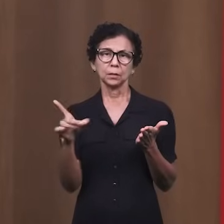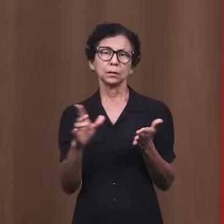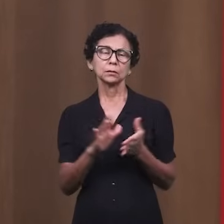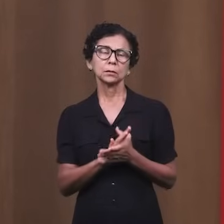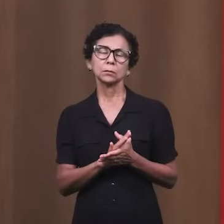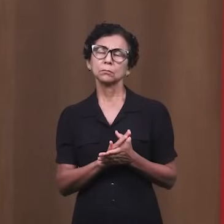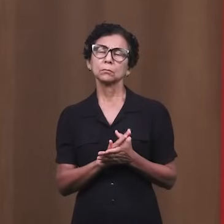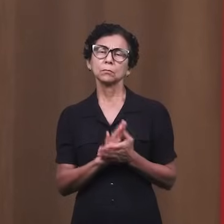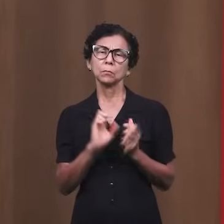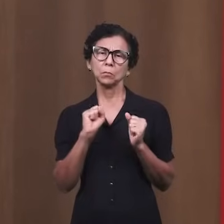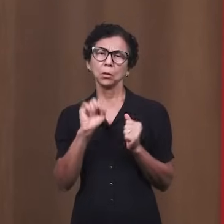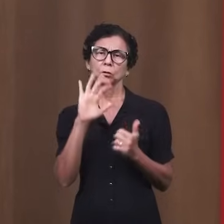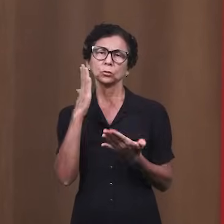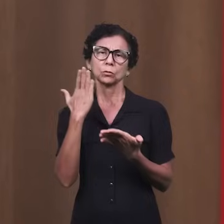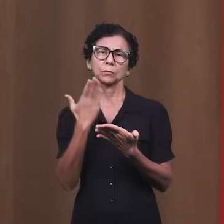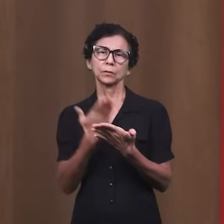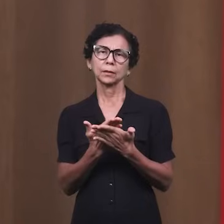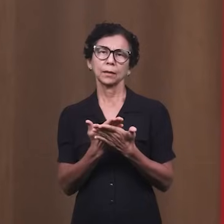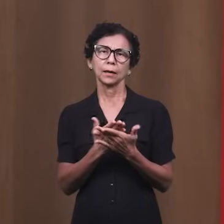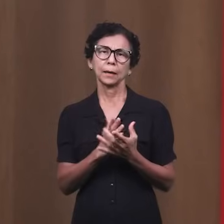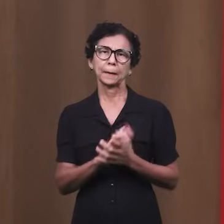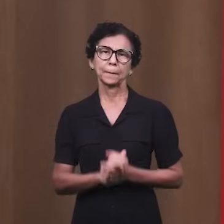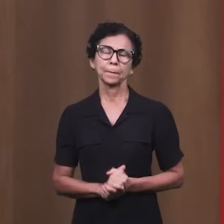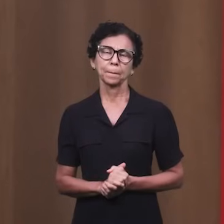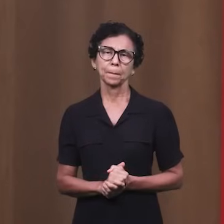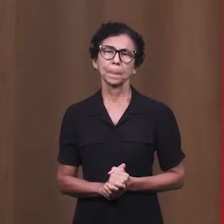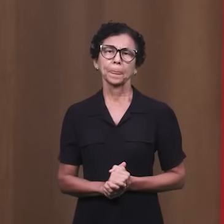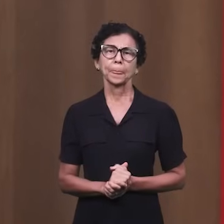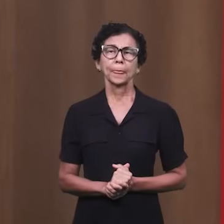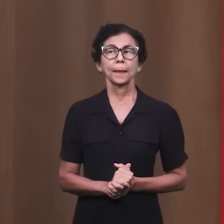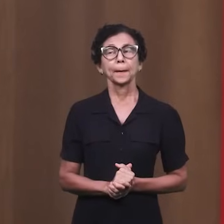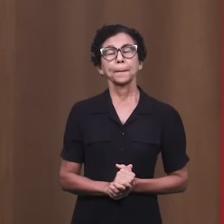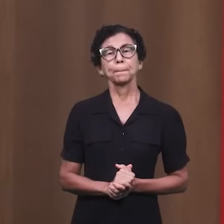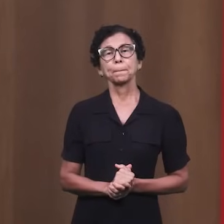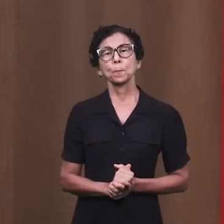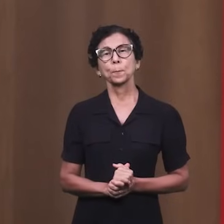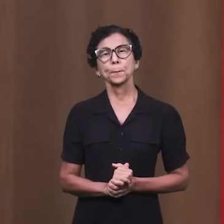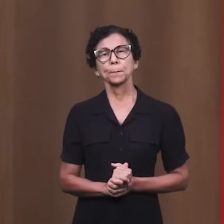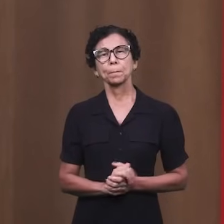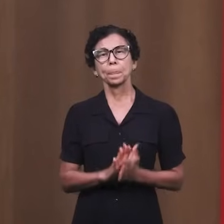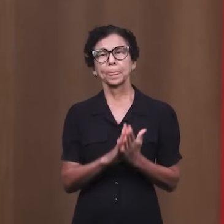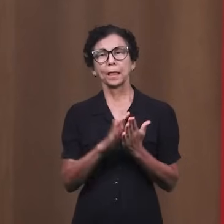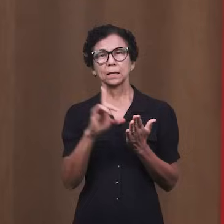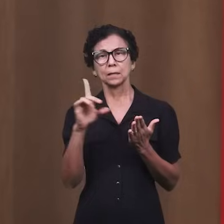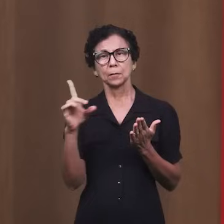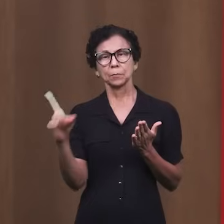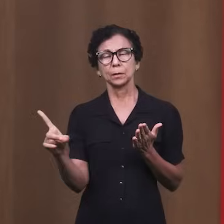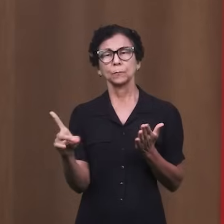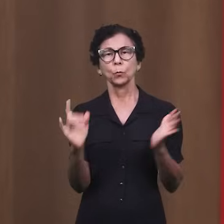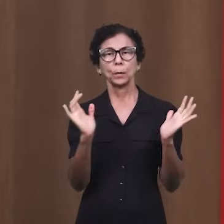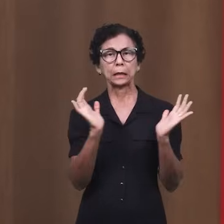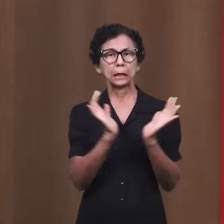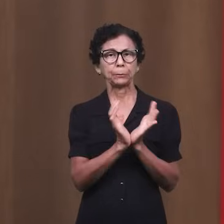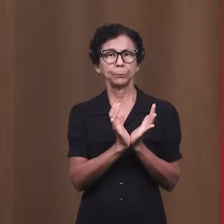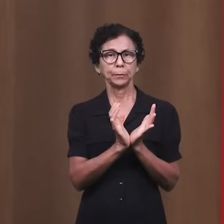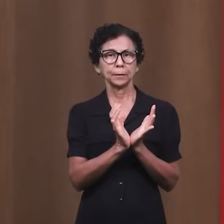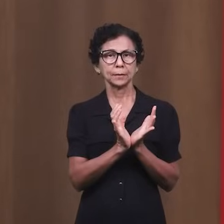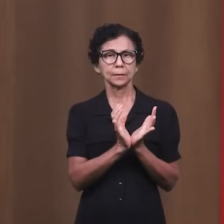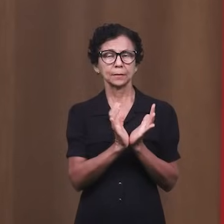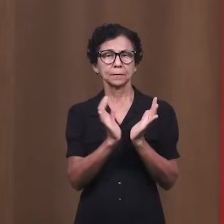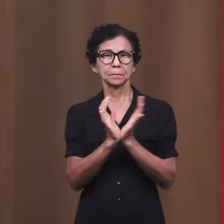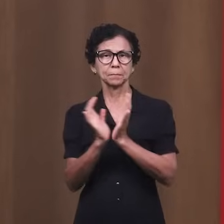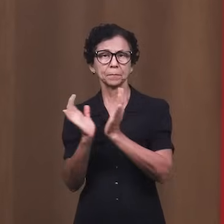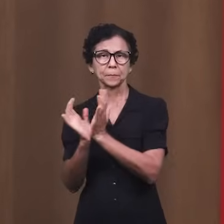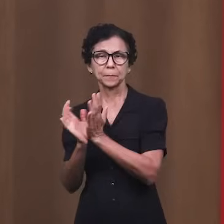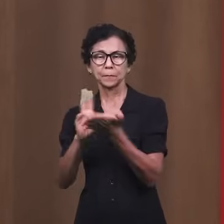é que elas são certificadas elas foram resultado de um trabalho de tradução e feito por equipes